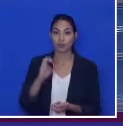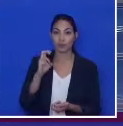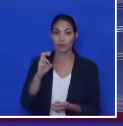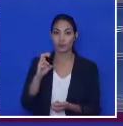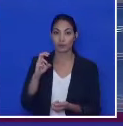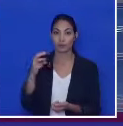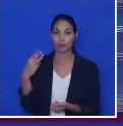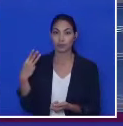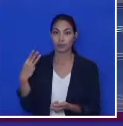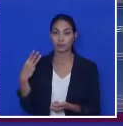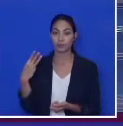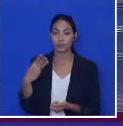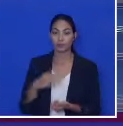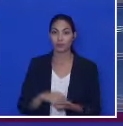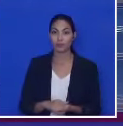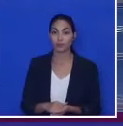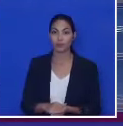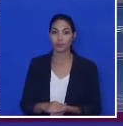53.